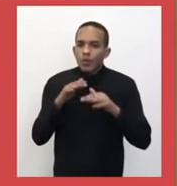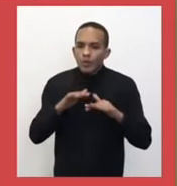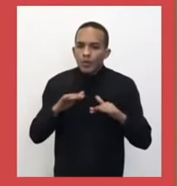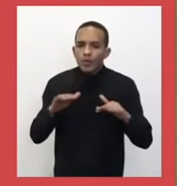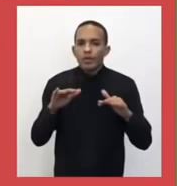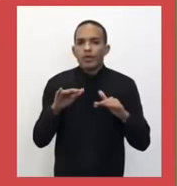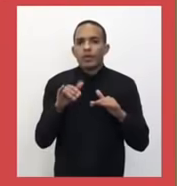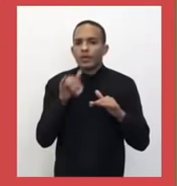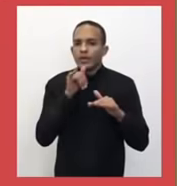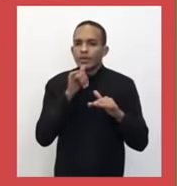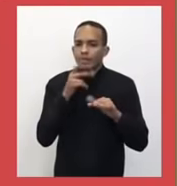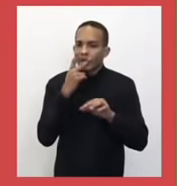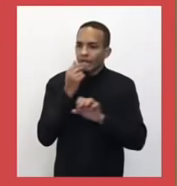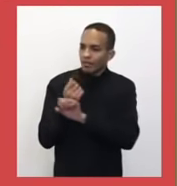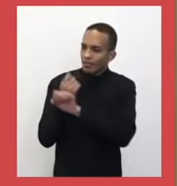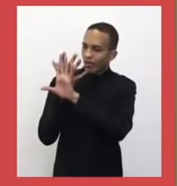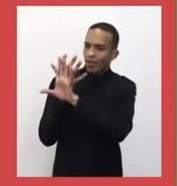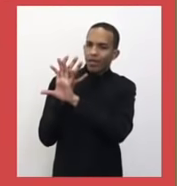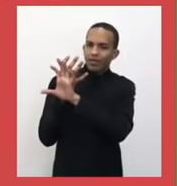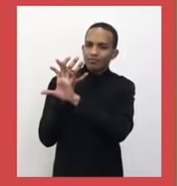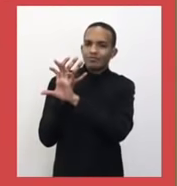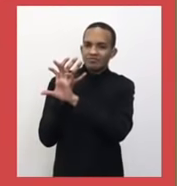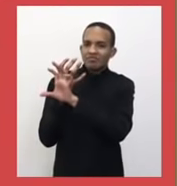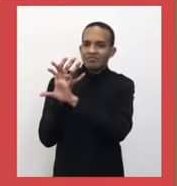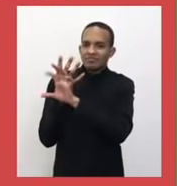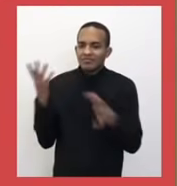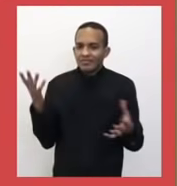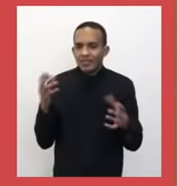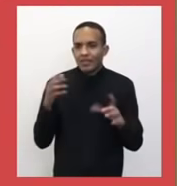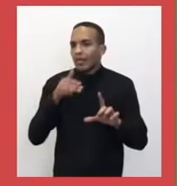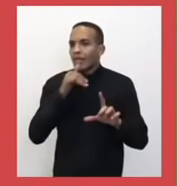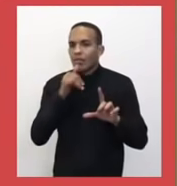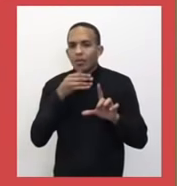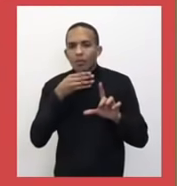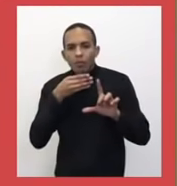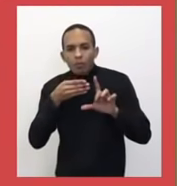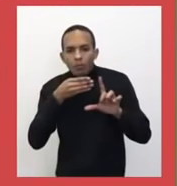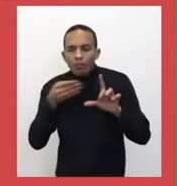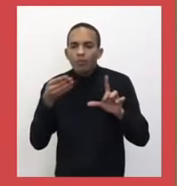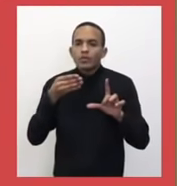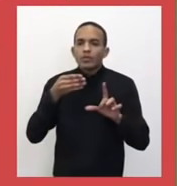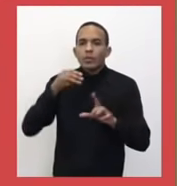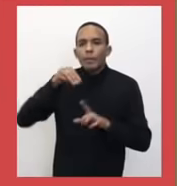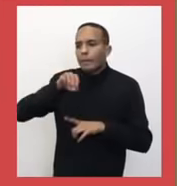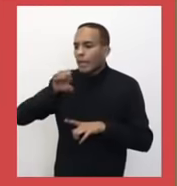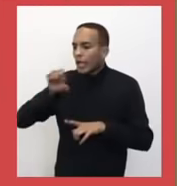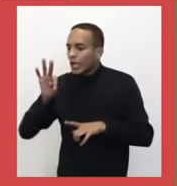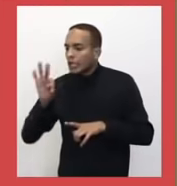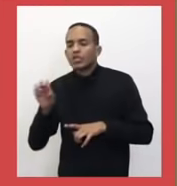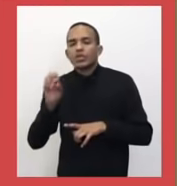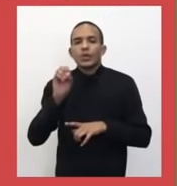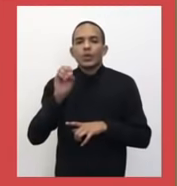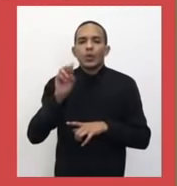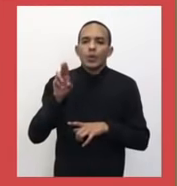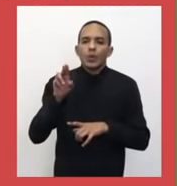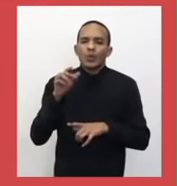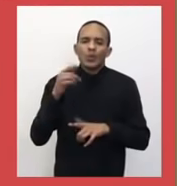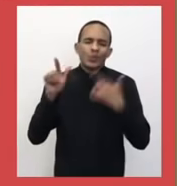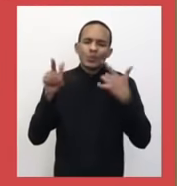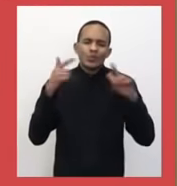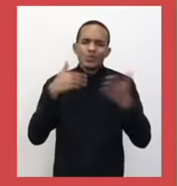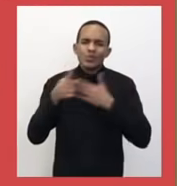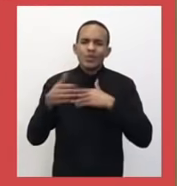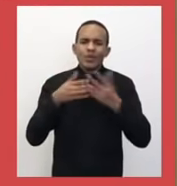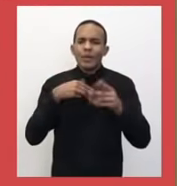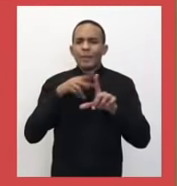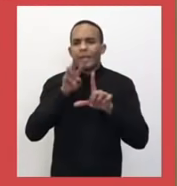numa transmissão virtual, numa transmissão via Zoom, via Meet, ou via Teams, qualquer outro tipo de plataforma de transmissão que nós temos